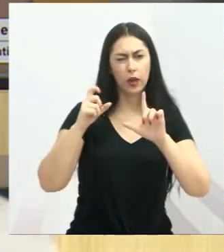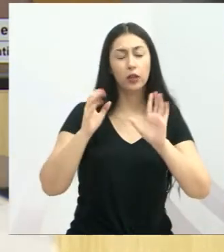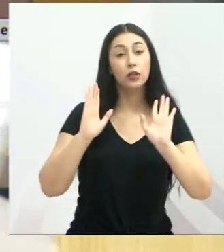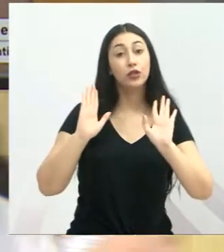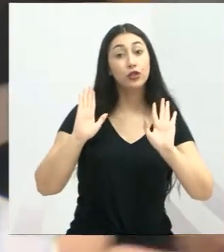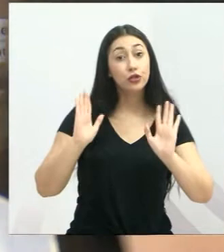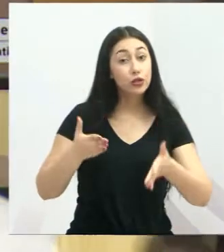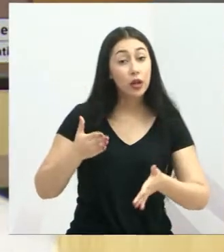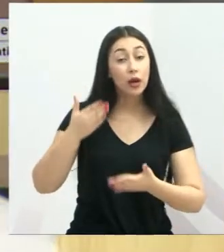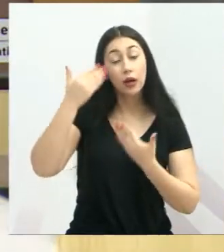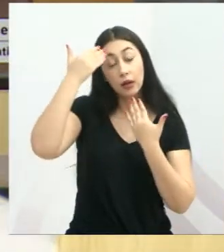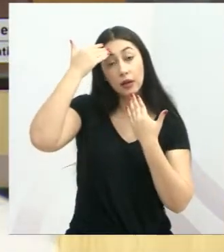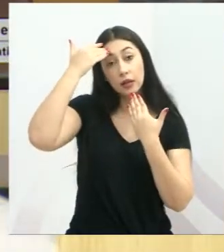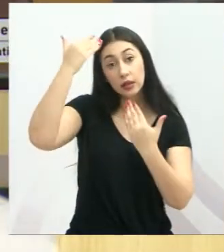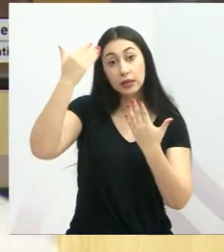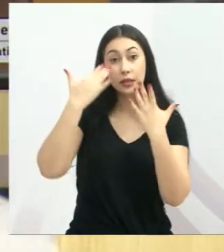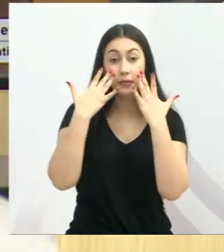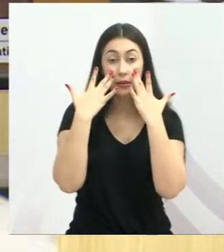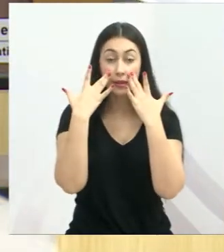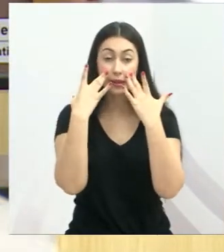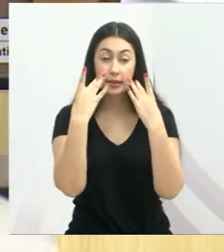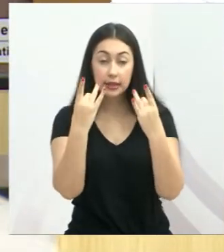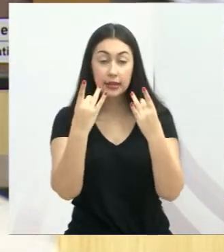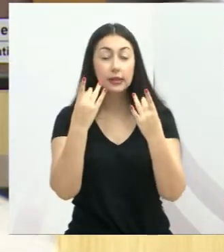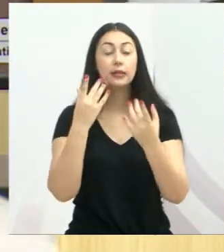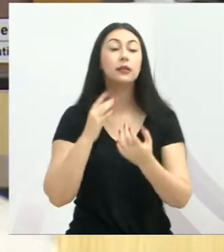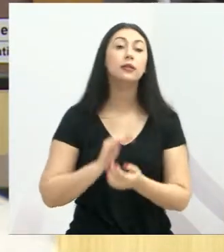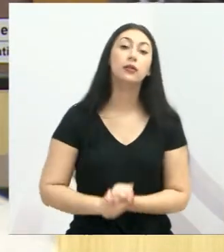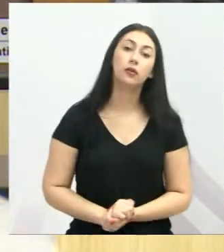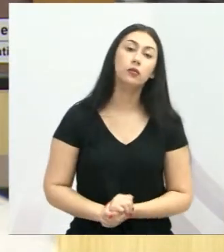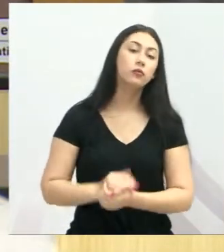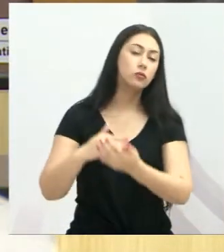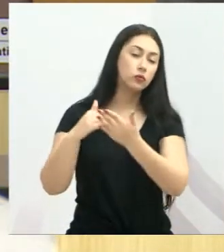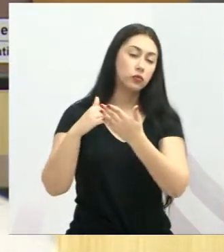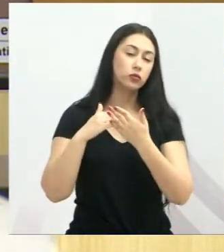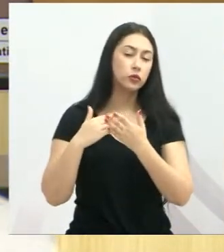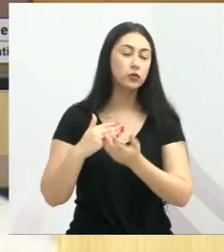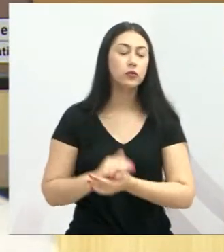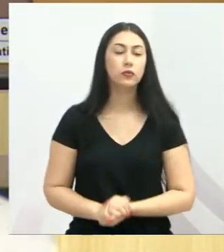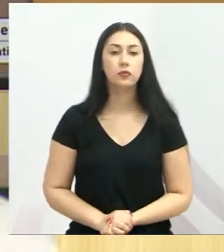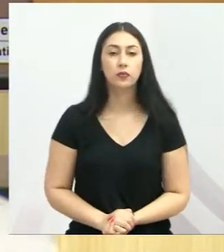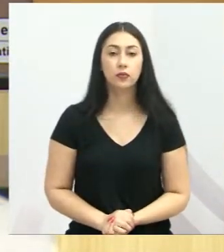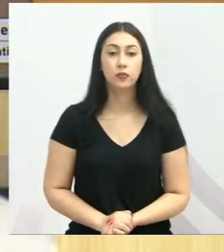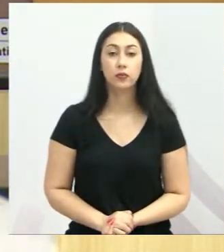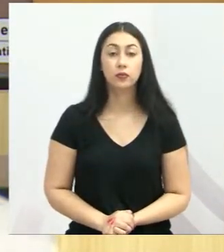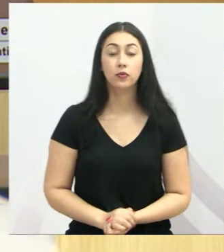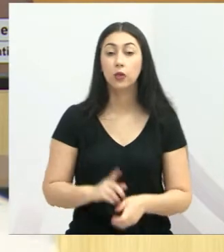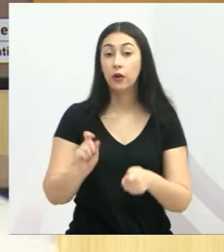antecipadamente agradecemos pela atenção que nos haverá de ser dispensada. Autoria,